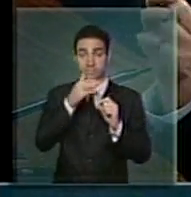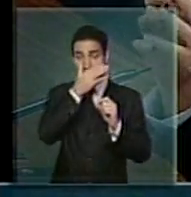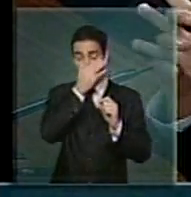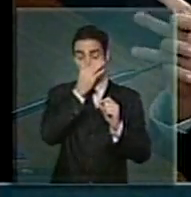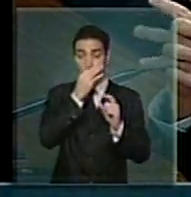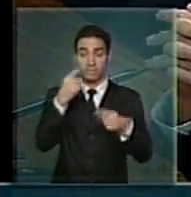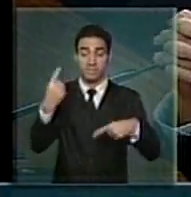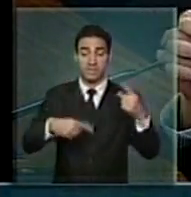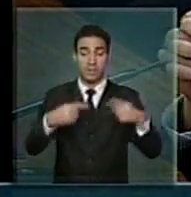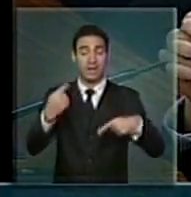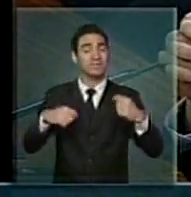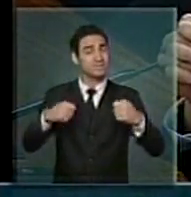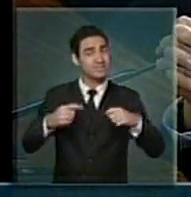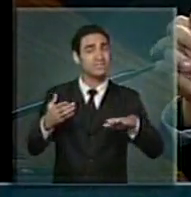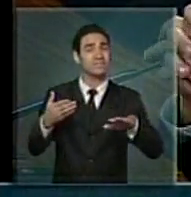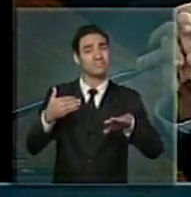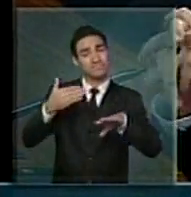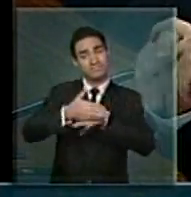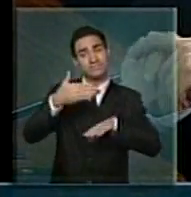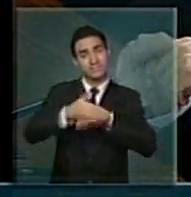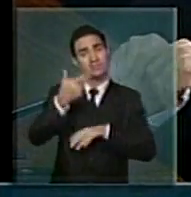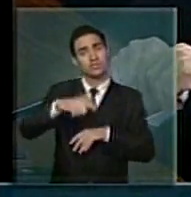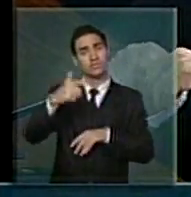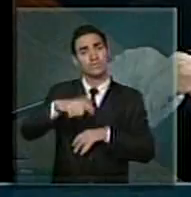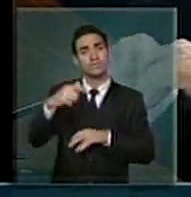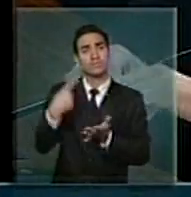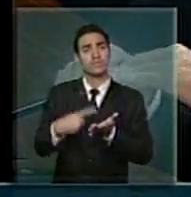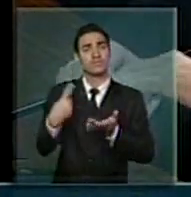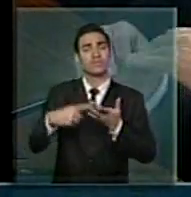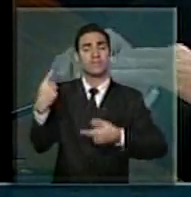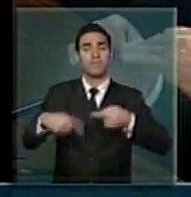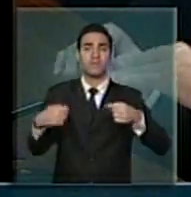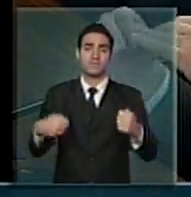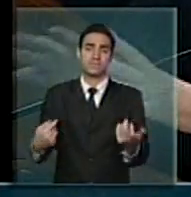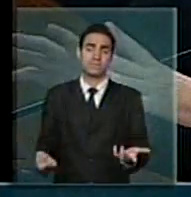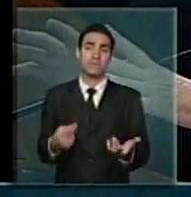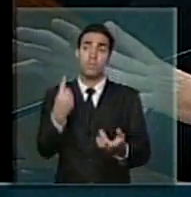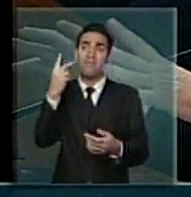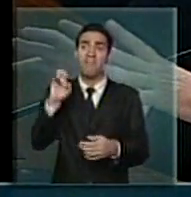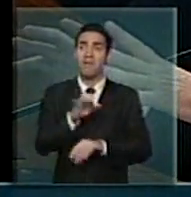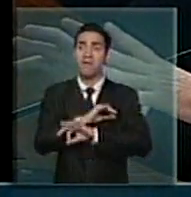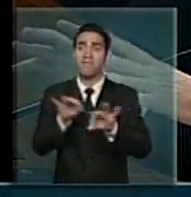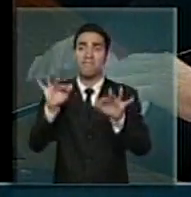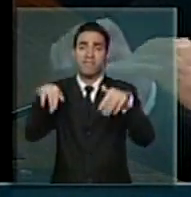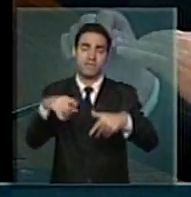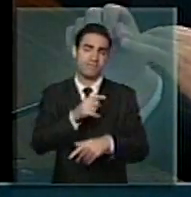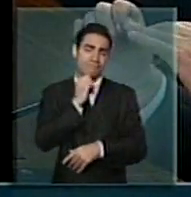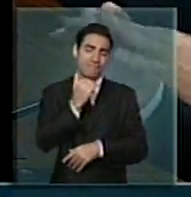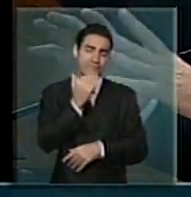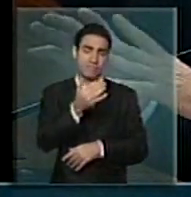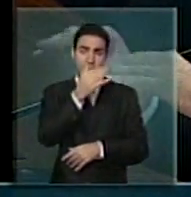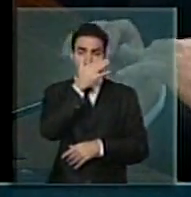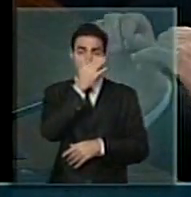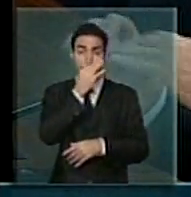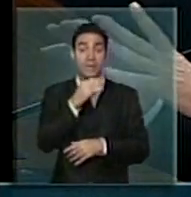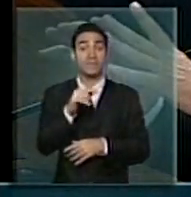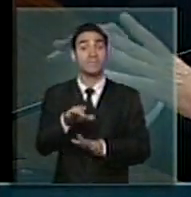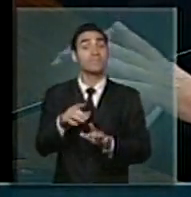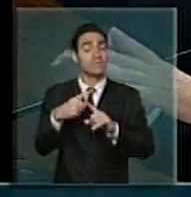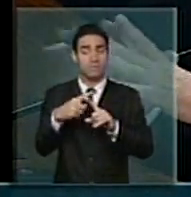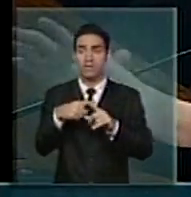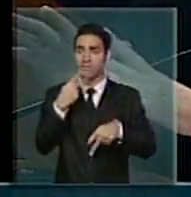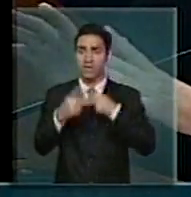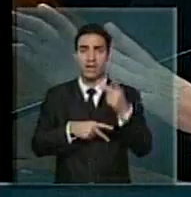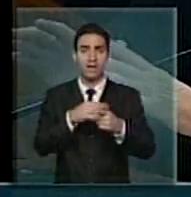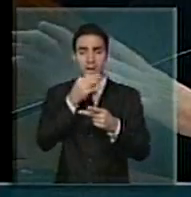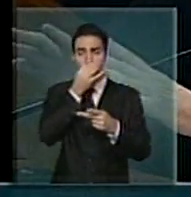desse debate ser constante, e sem o menor pudor de que as pessoas, que a coisa mais